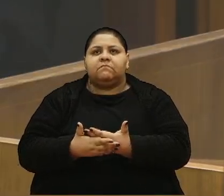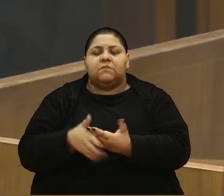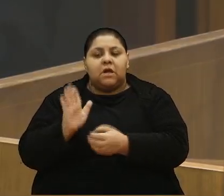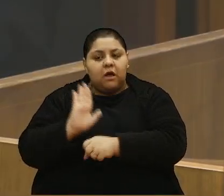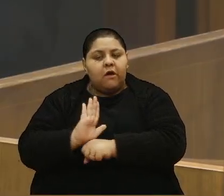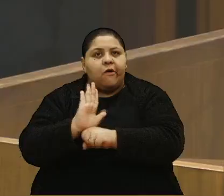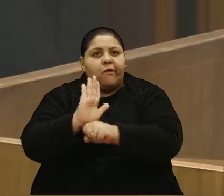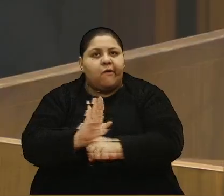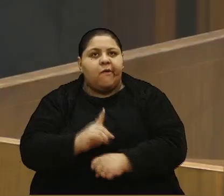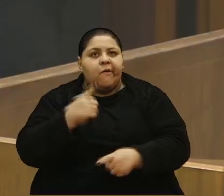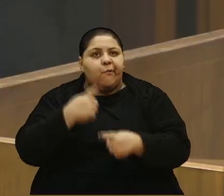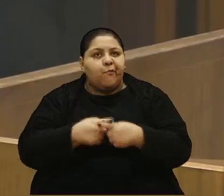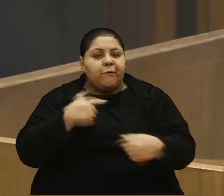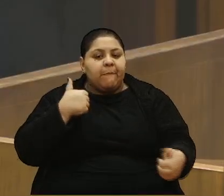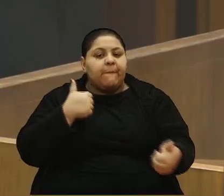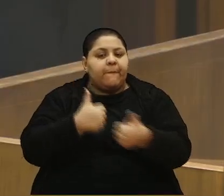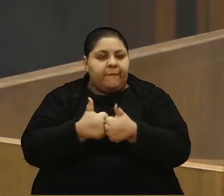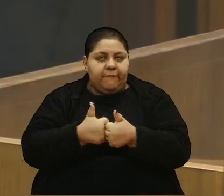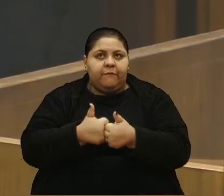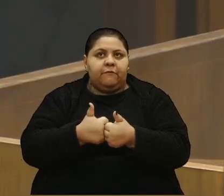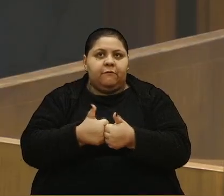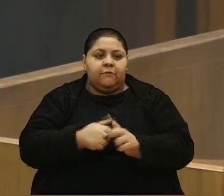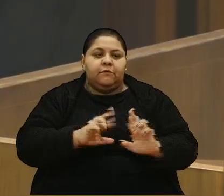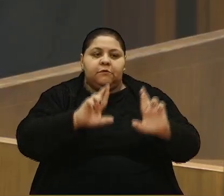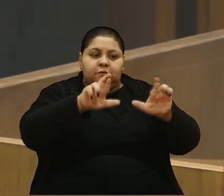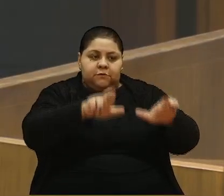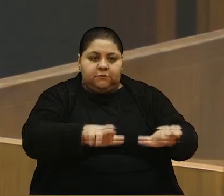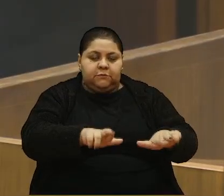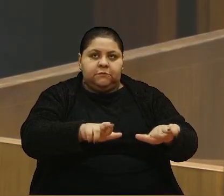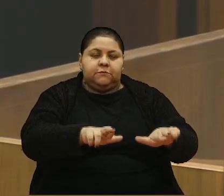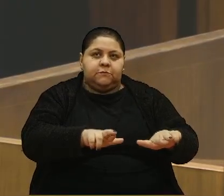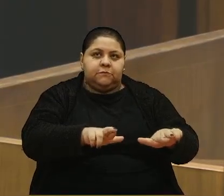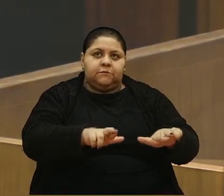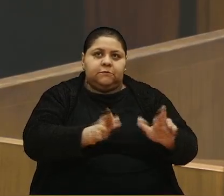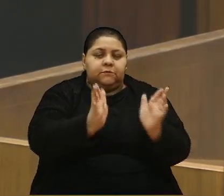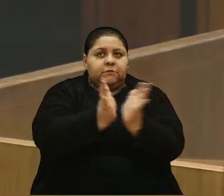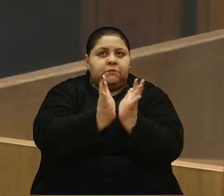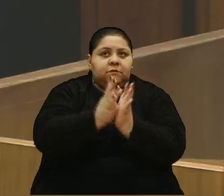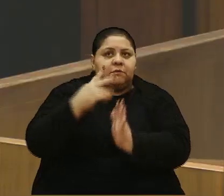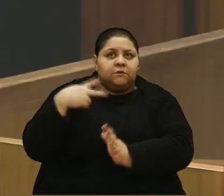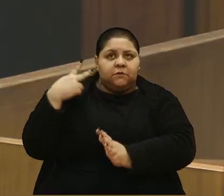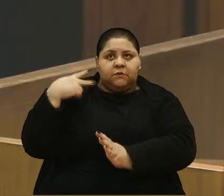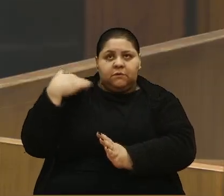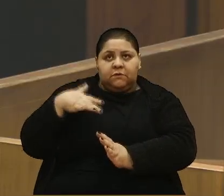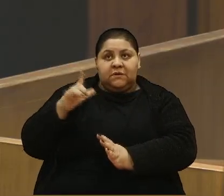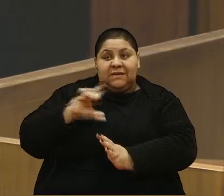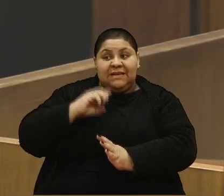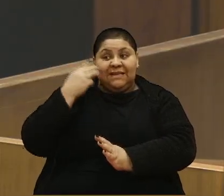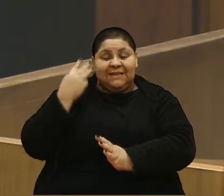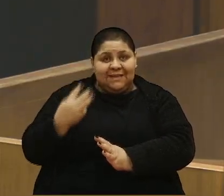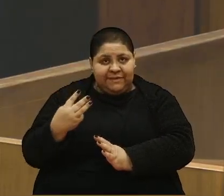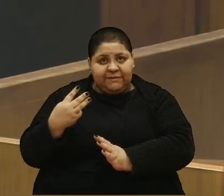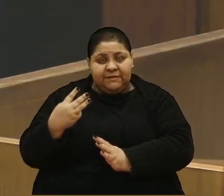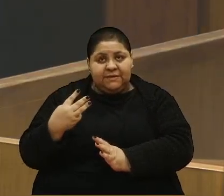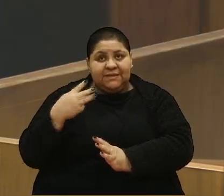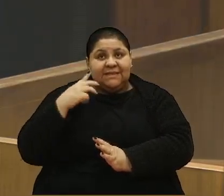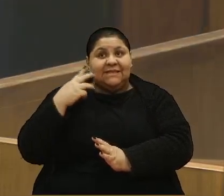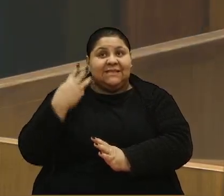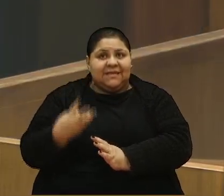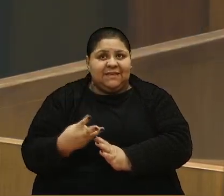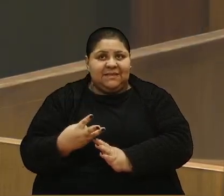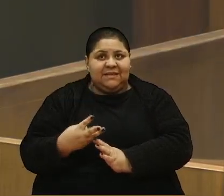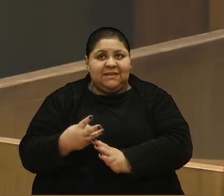contemplarão, porque estão próximas. Naquela região, nobre colega Andressa, tem 3